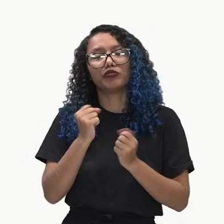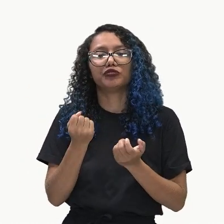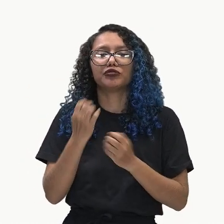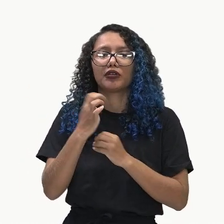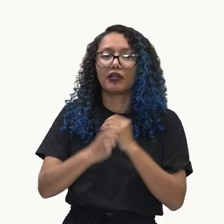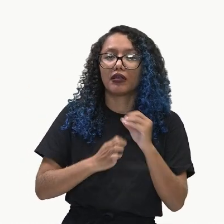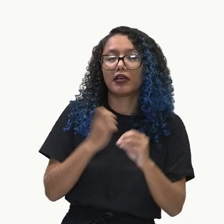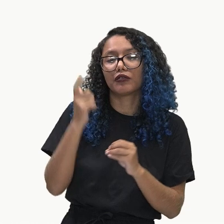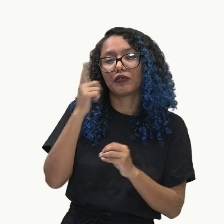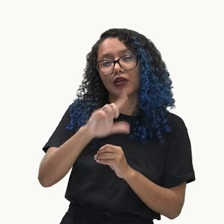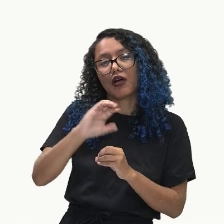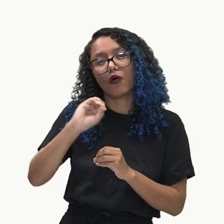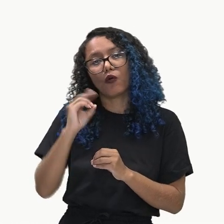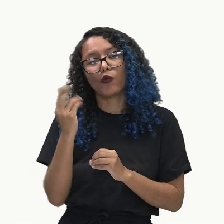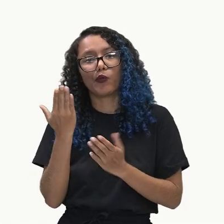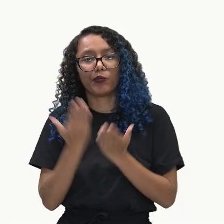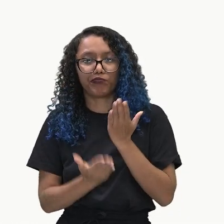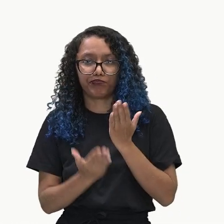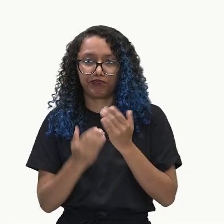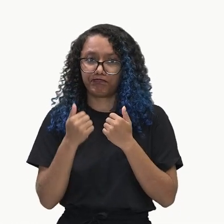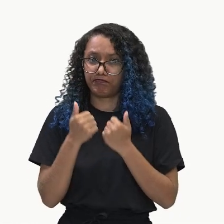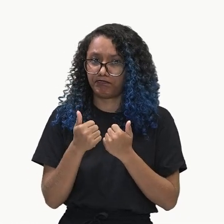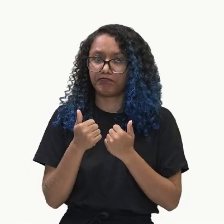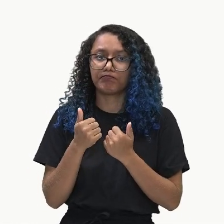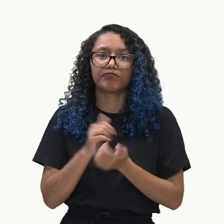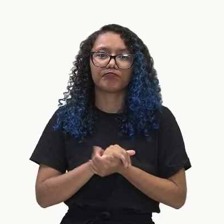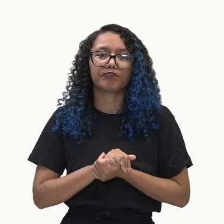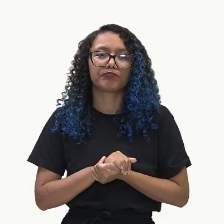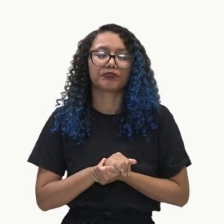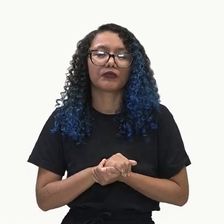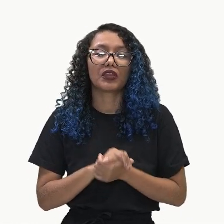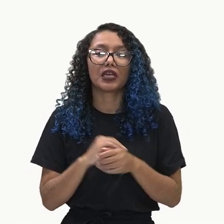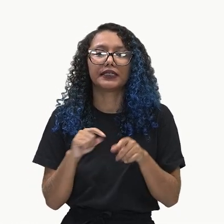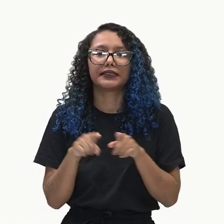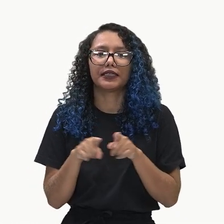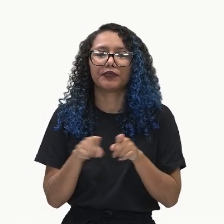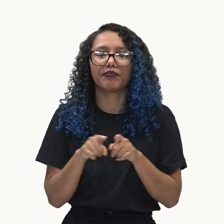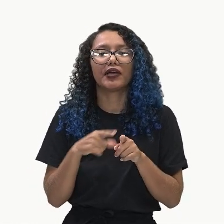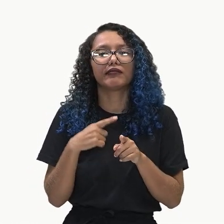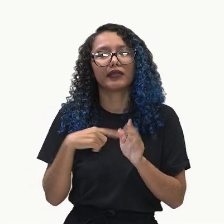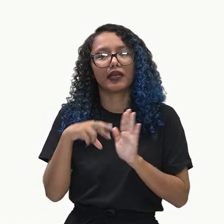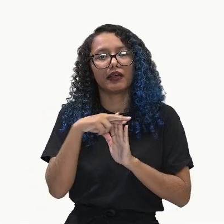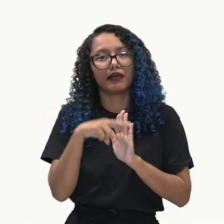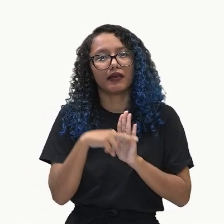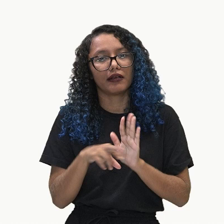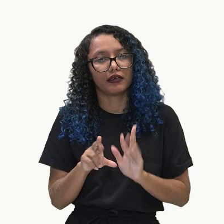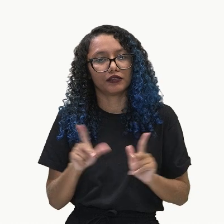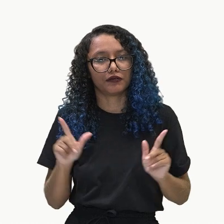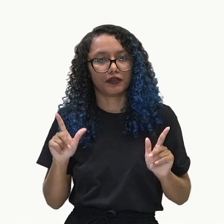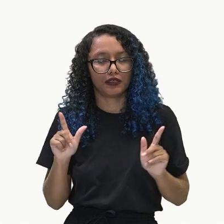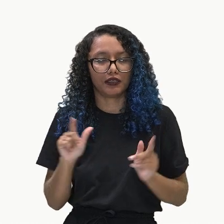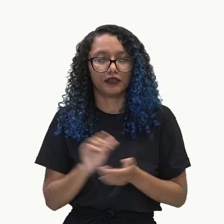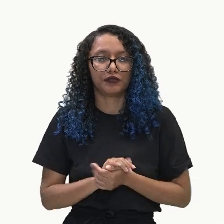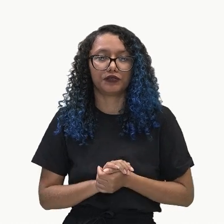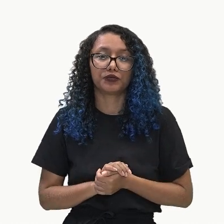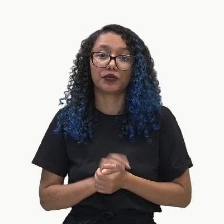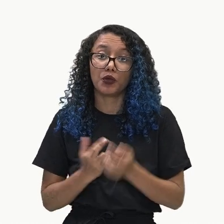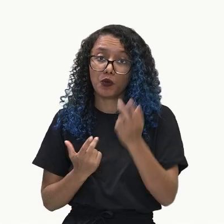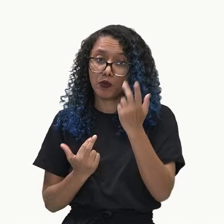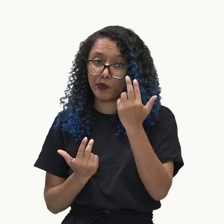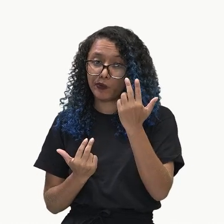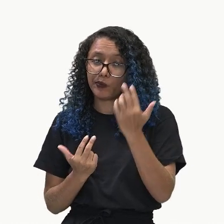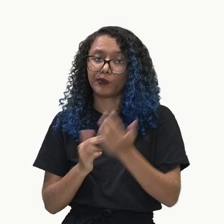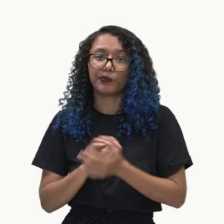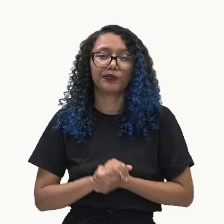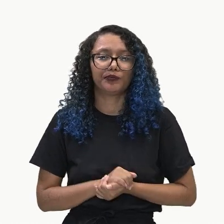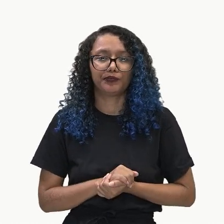de elétrons. Nós temos aqui também uma exceção, a mesma situação,